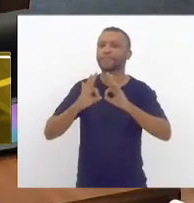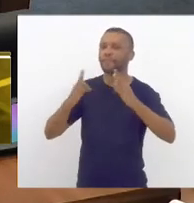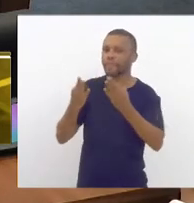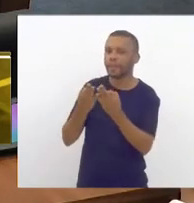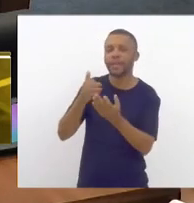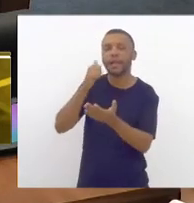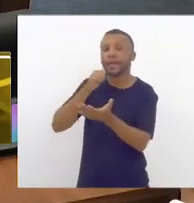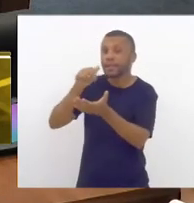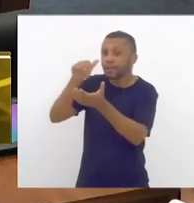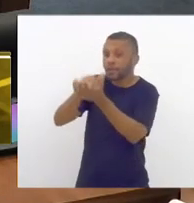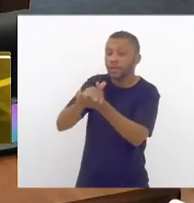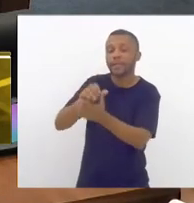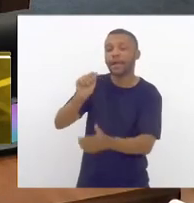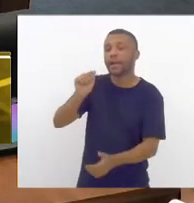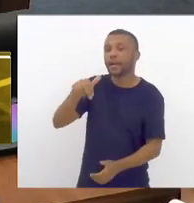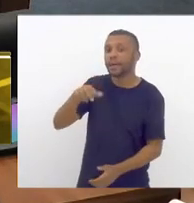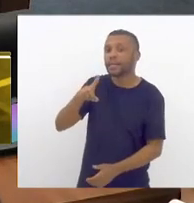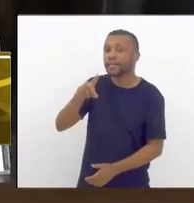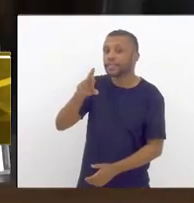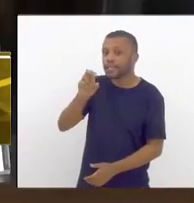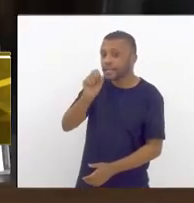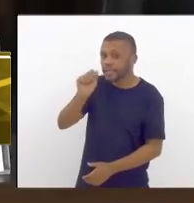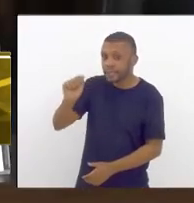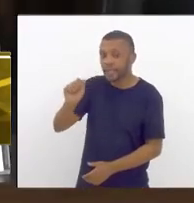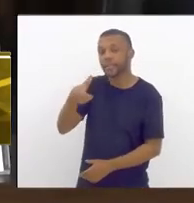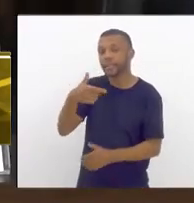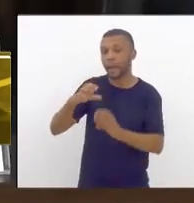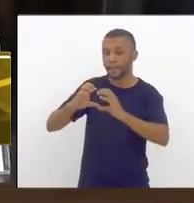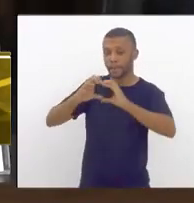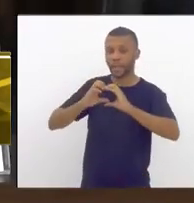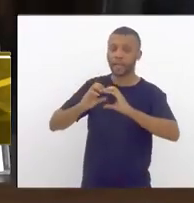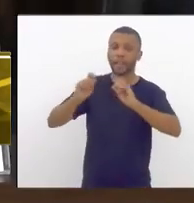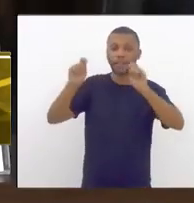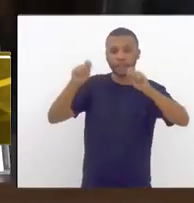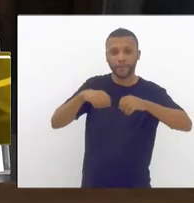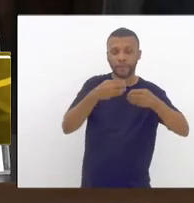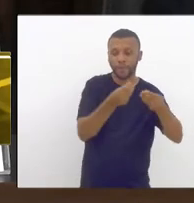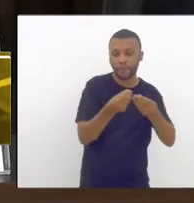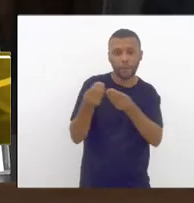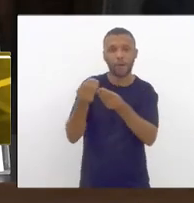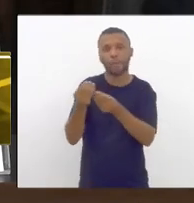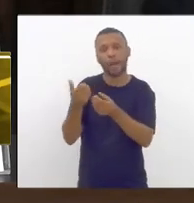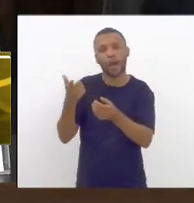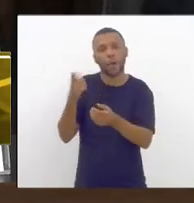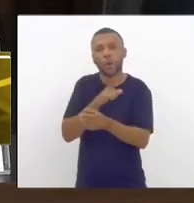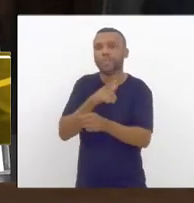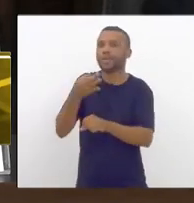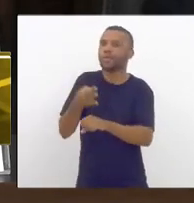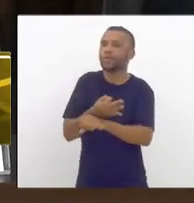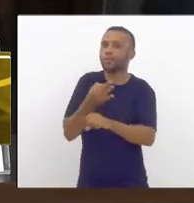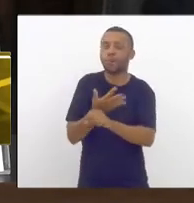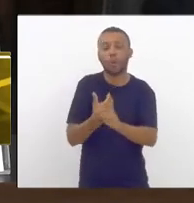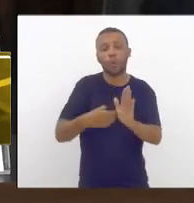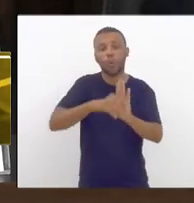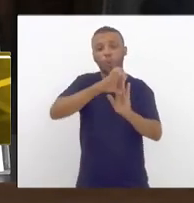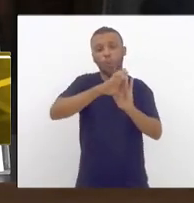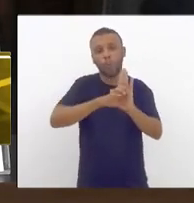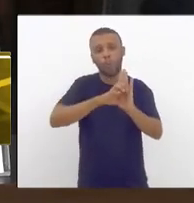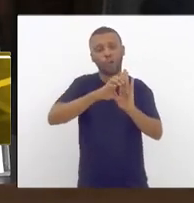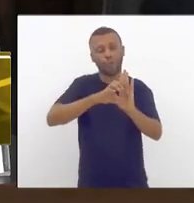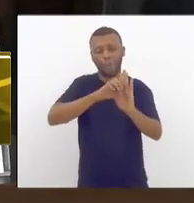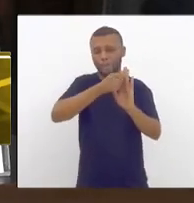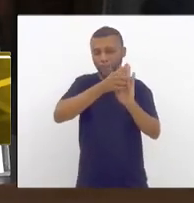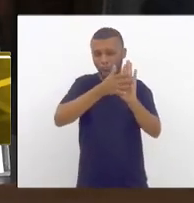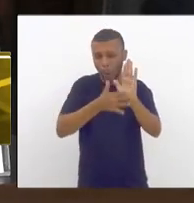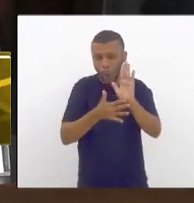a quem eu acho que essa medalha devia ser estendida porque para aguentar um currículo desse um trabalho desse quem aguenta